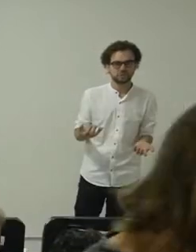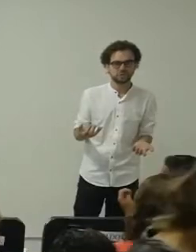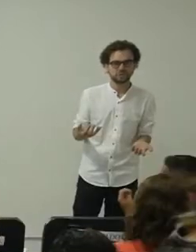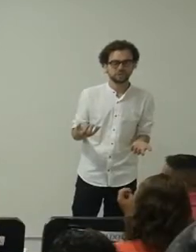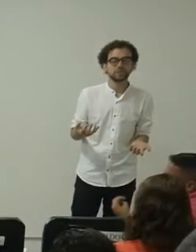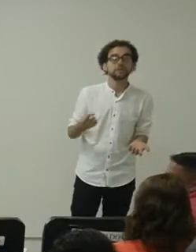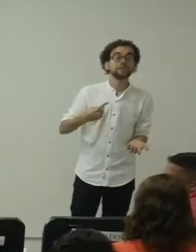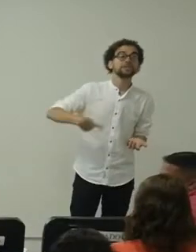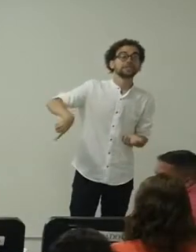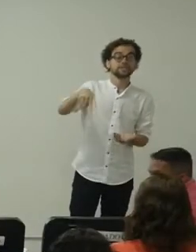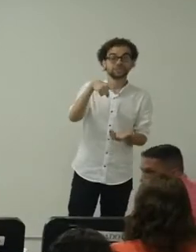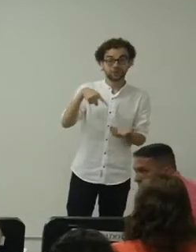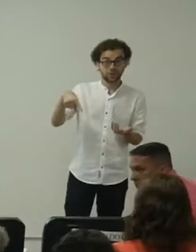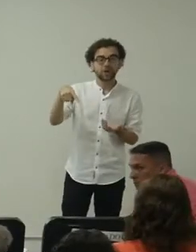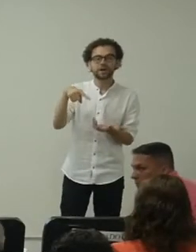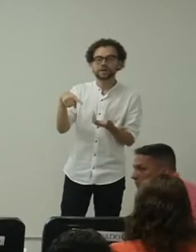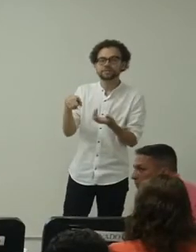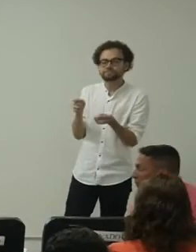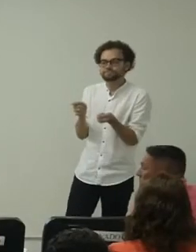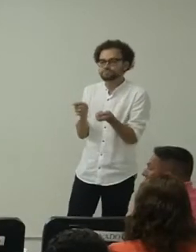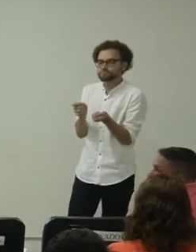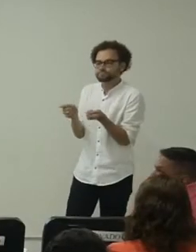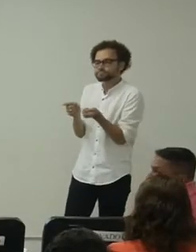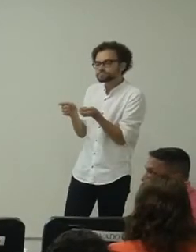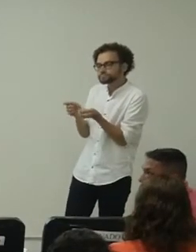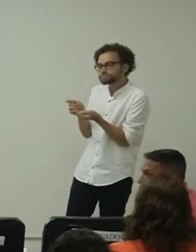quê? Acobertando. Não, é que violento.